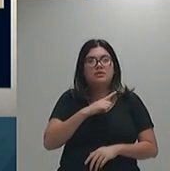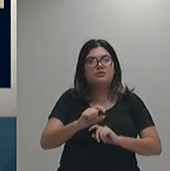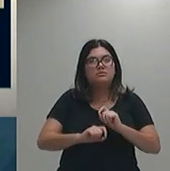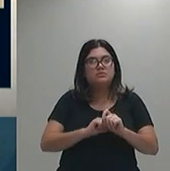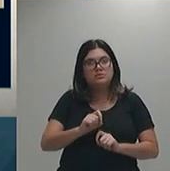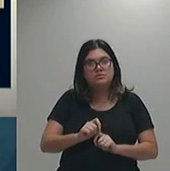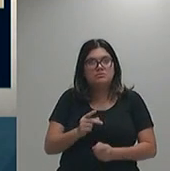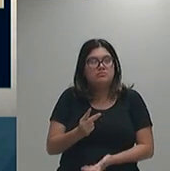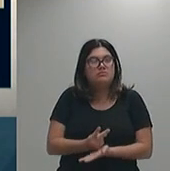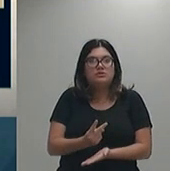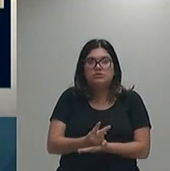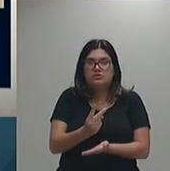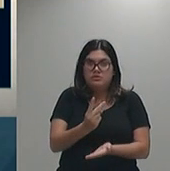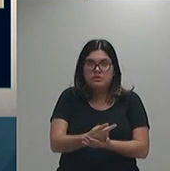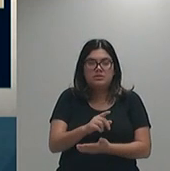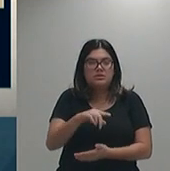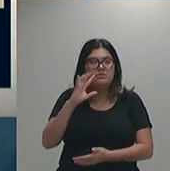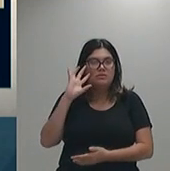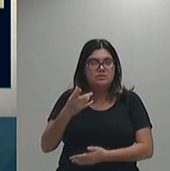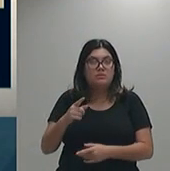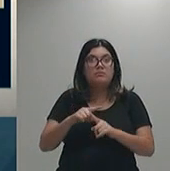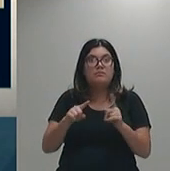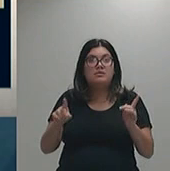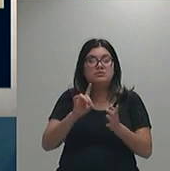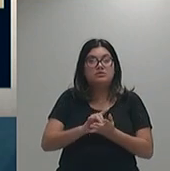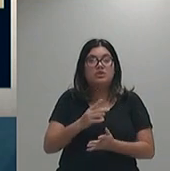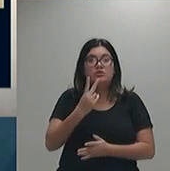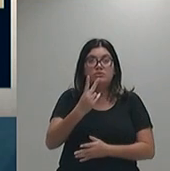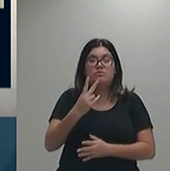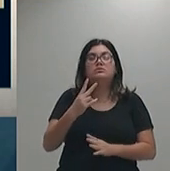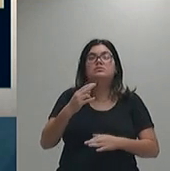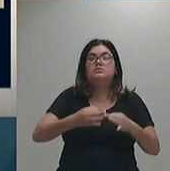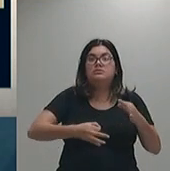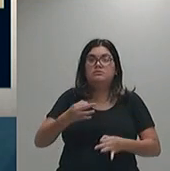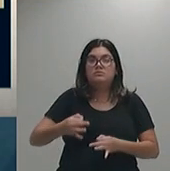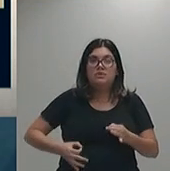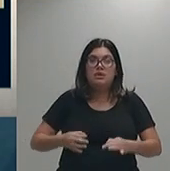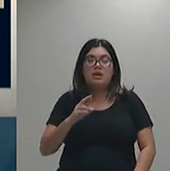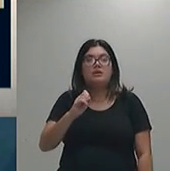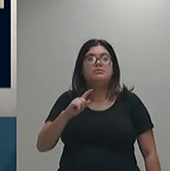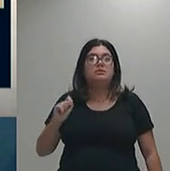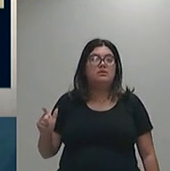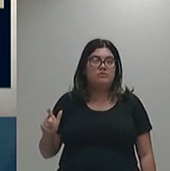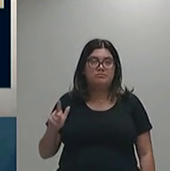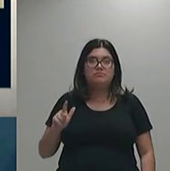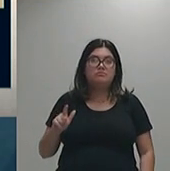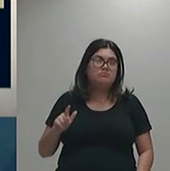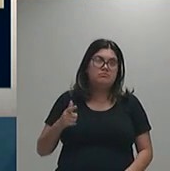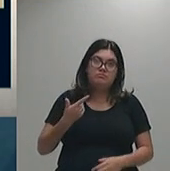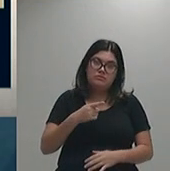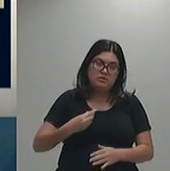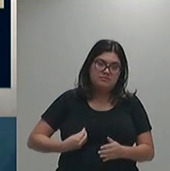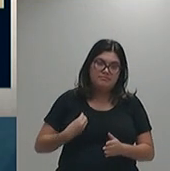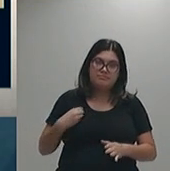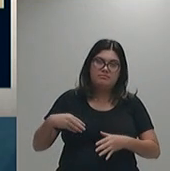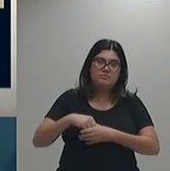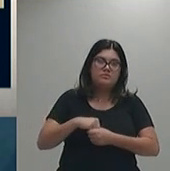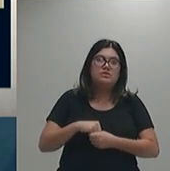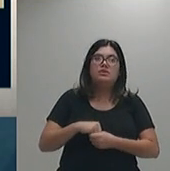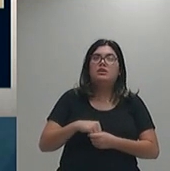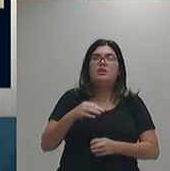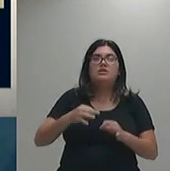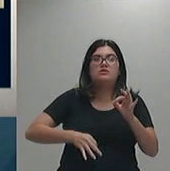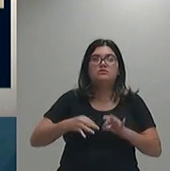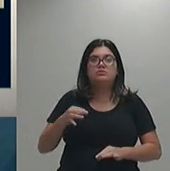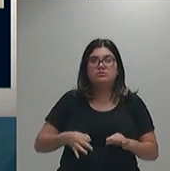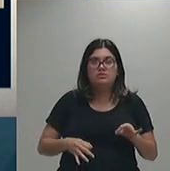essa situação mas o fato é que são dois tribunais arbitrais não estão vinculados à justiça estadual não estão vinculados a